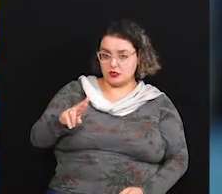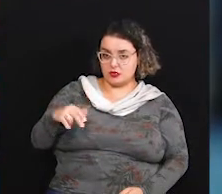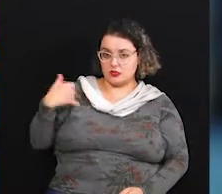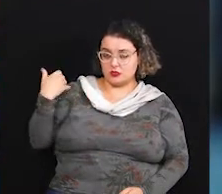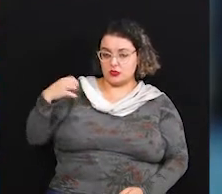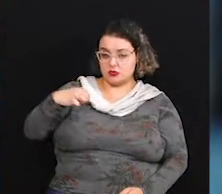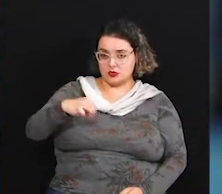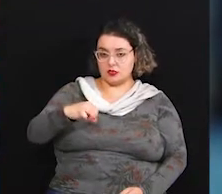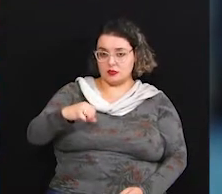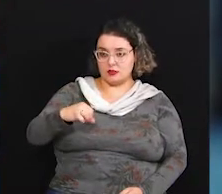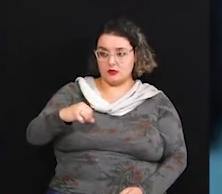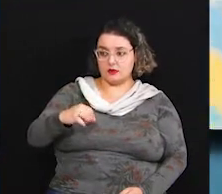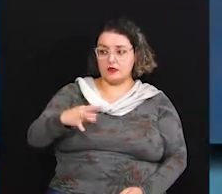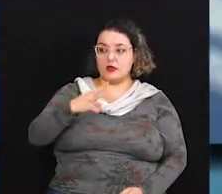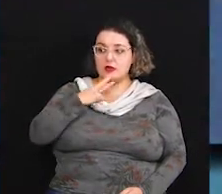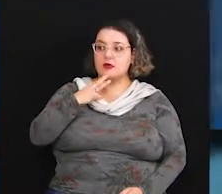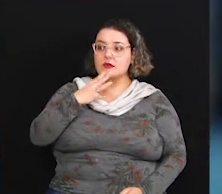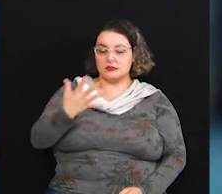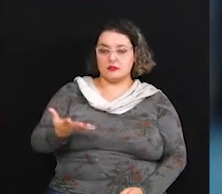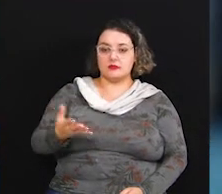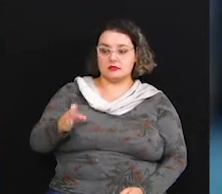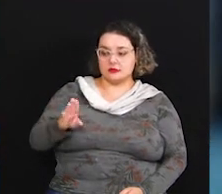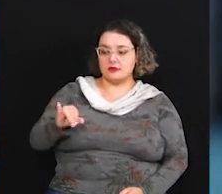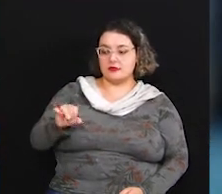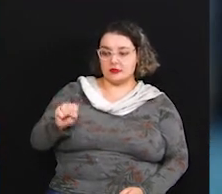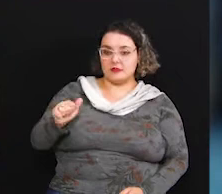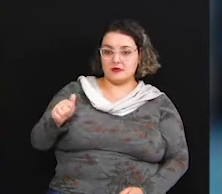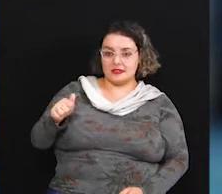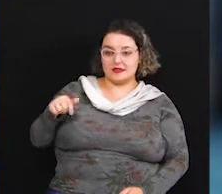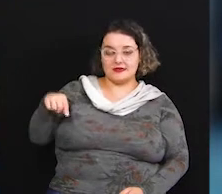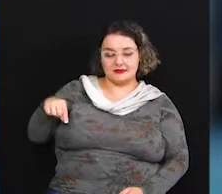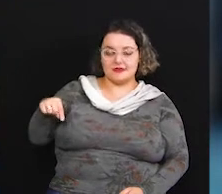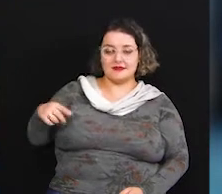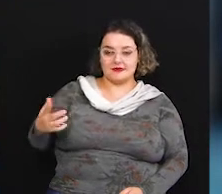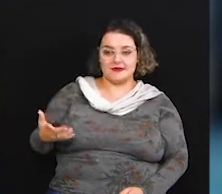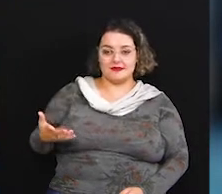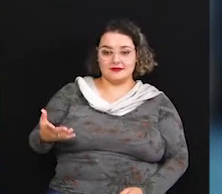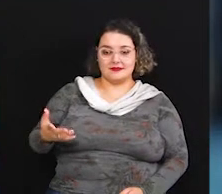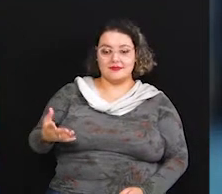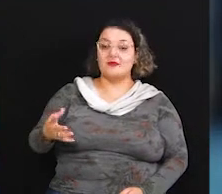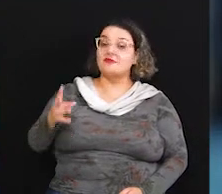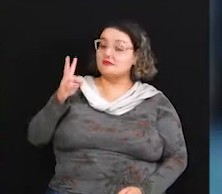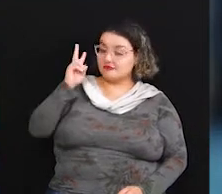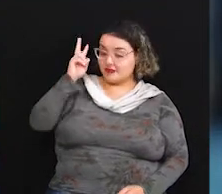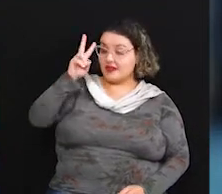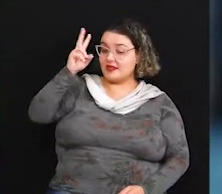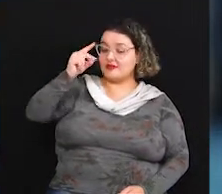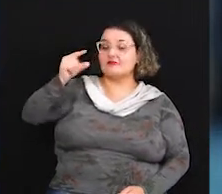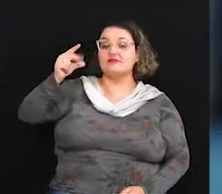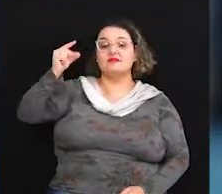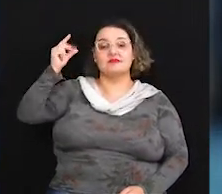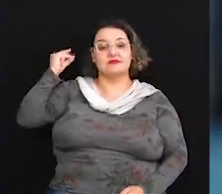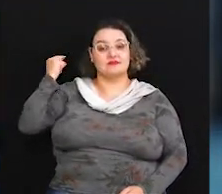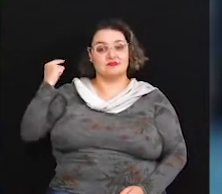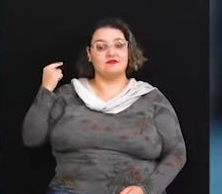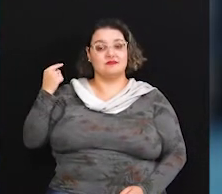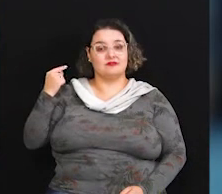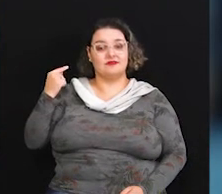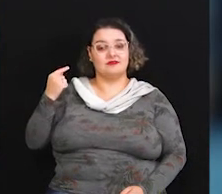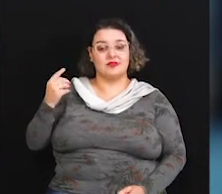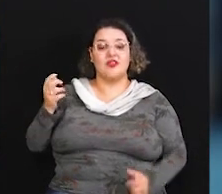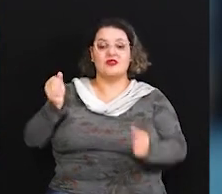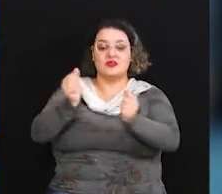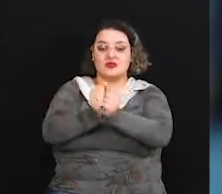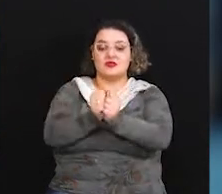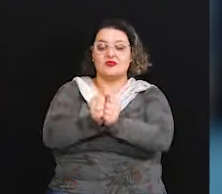anos. E aí foi assim que a gente conheceu, através da bisa dele. Já é uma história aí que vem vindo até culminar